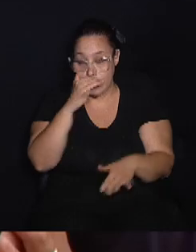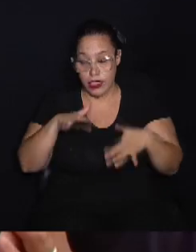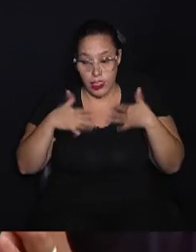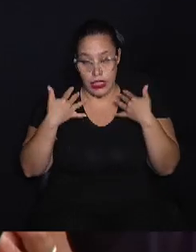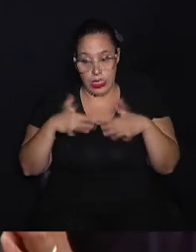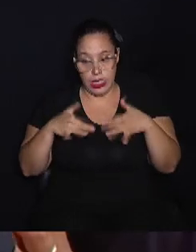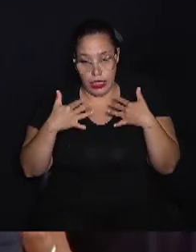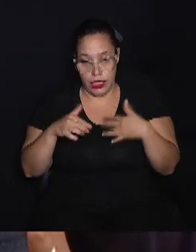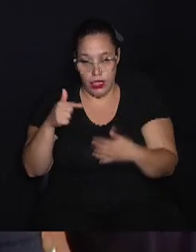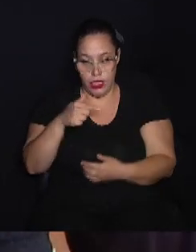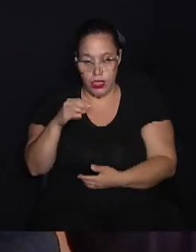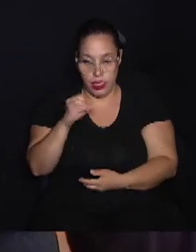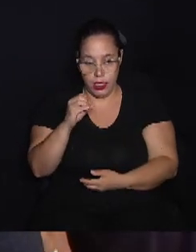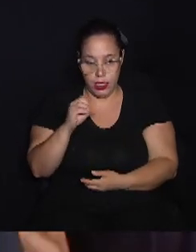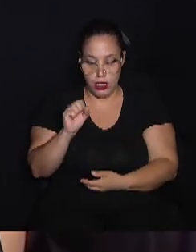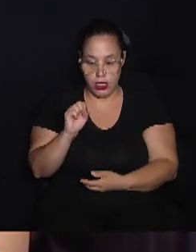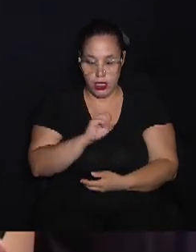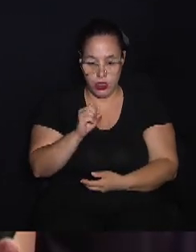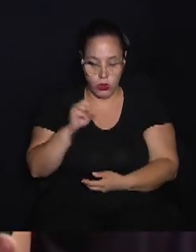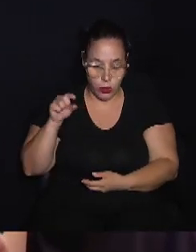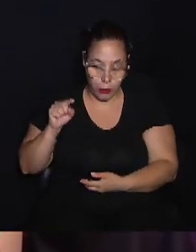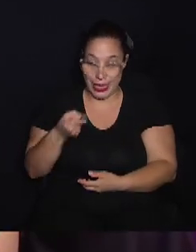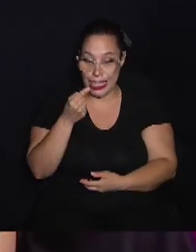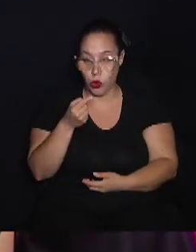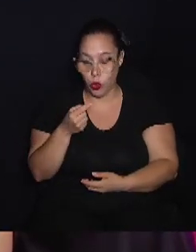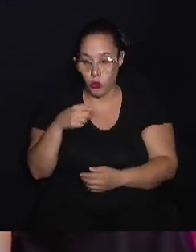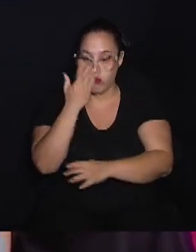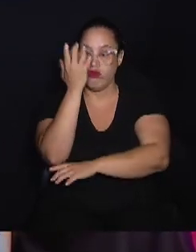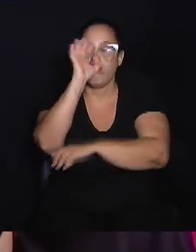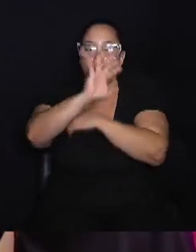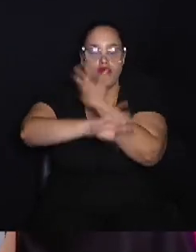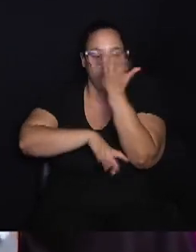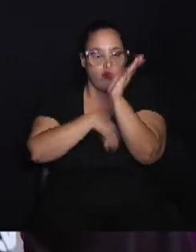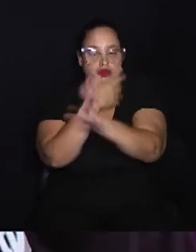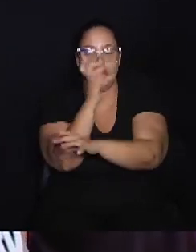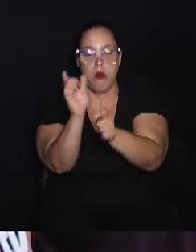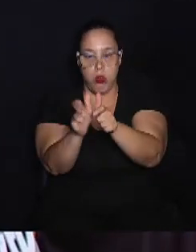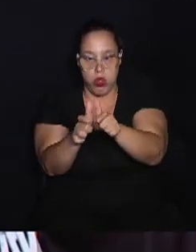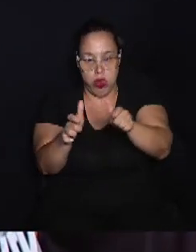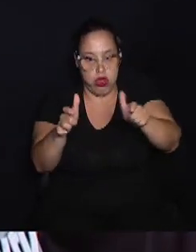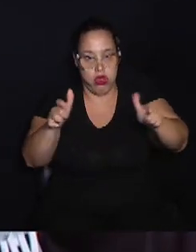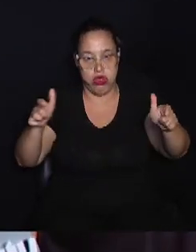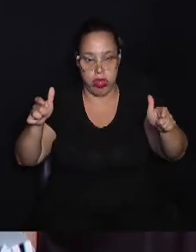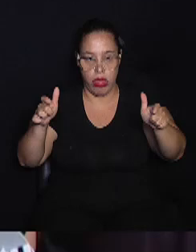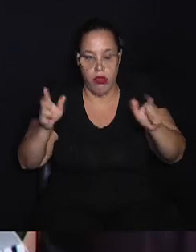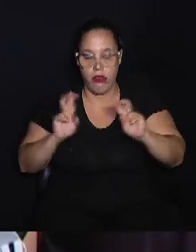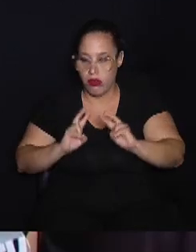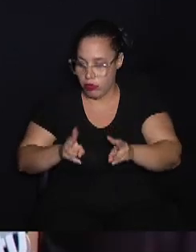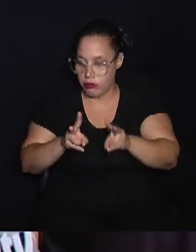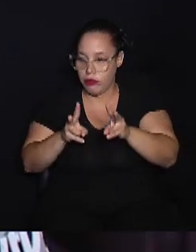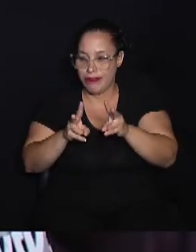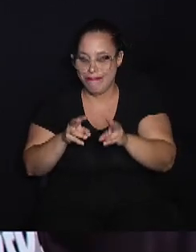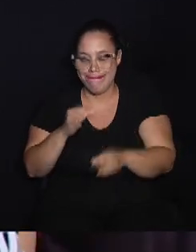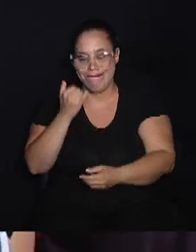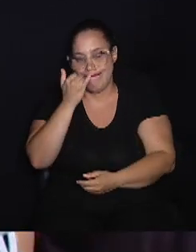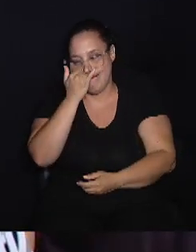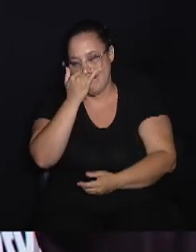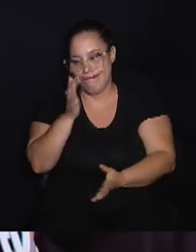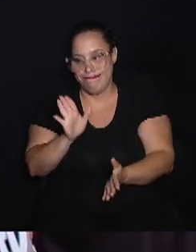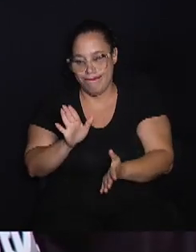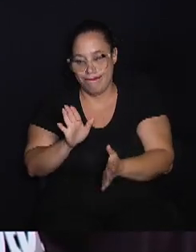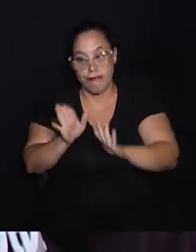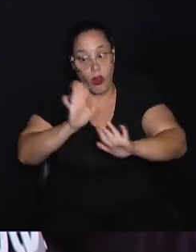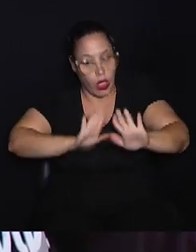700 800.000 árvores na cidade é uma quantidade muito grande a gente sempre tem risco mas a gente tá